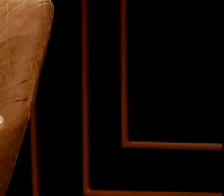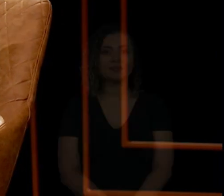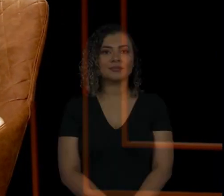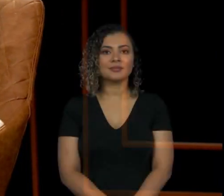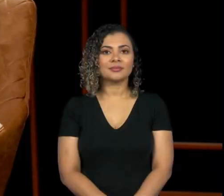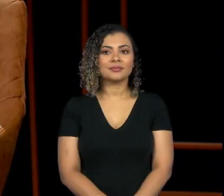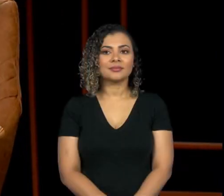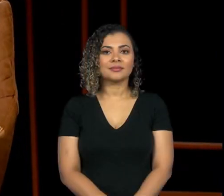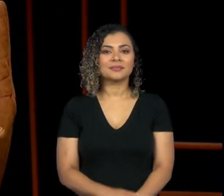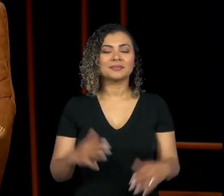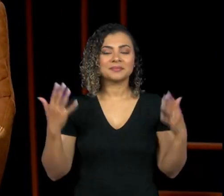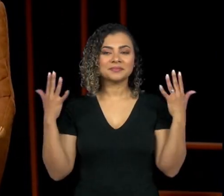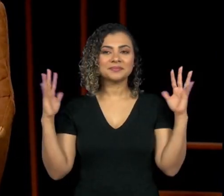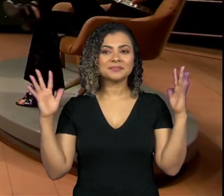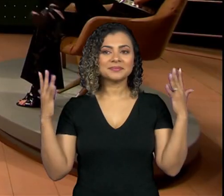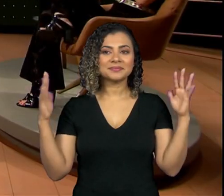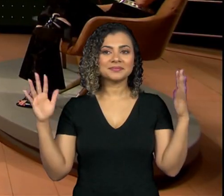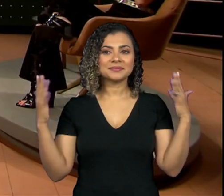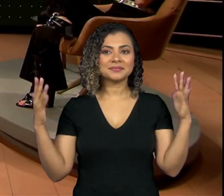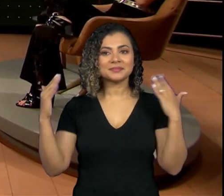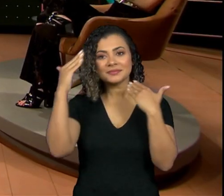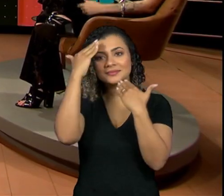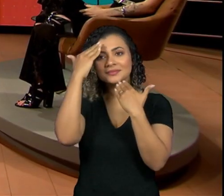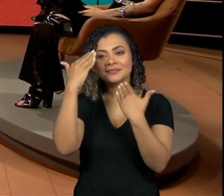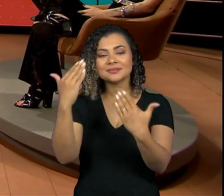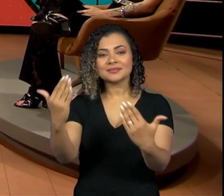Obrigado, Ana. Muito obrigado. De arrepiar.